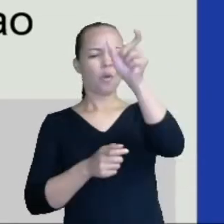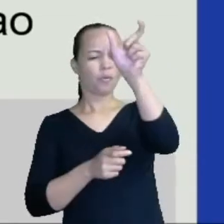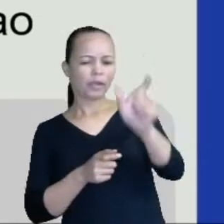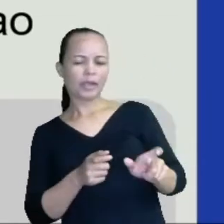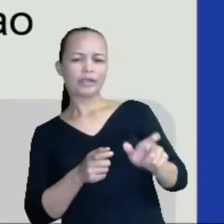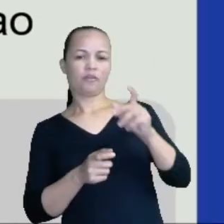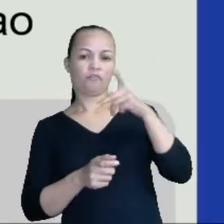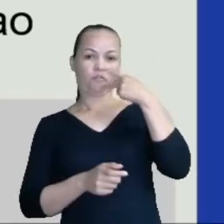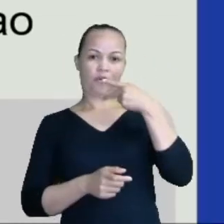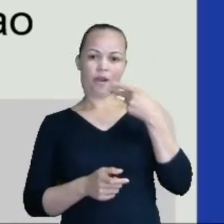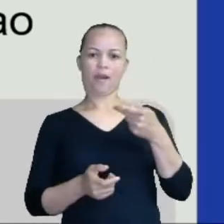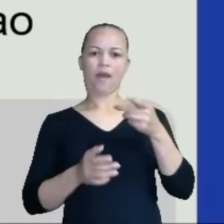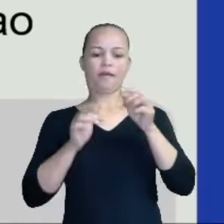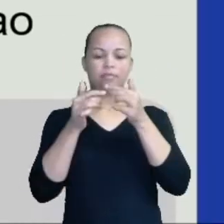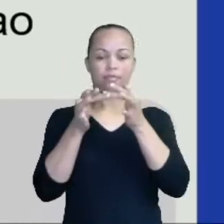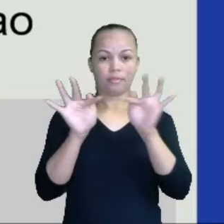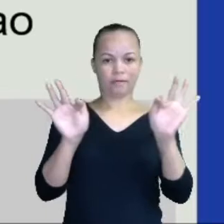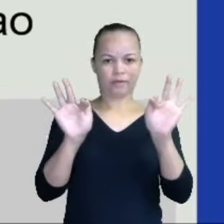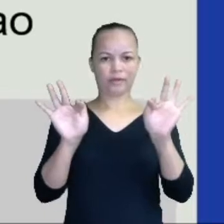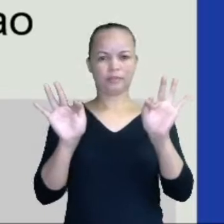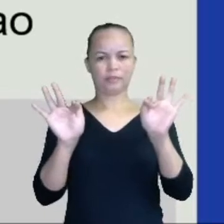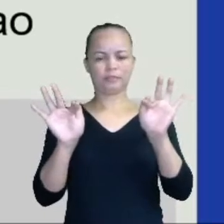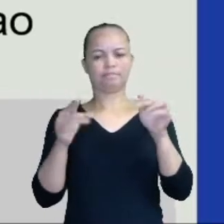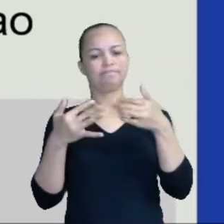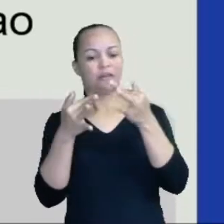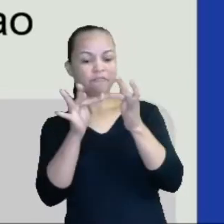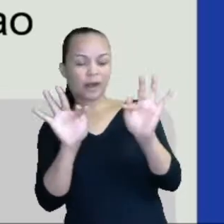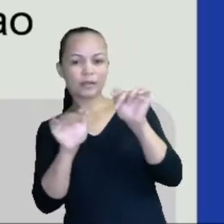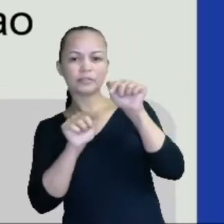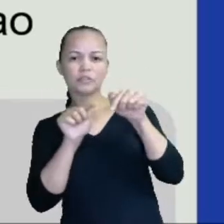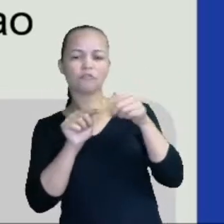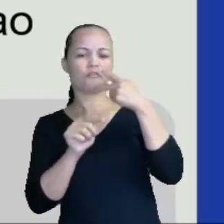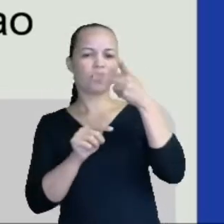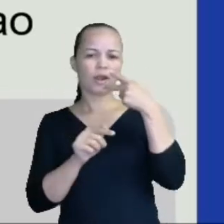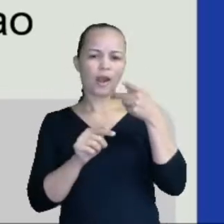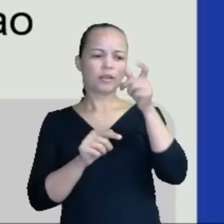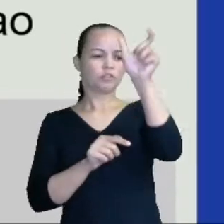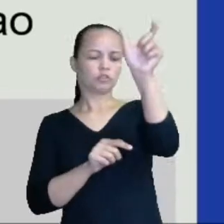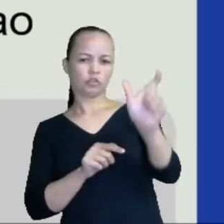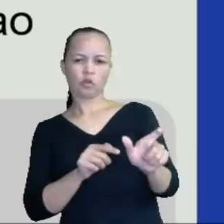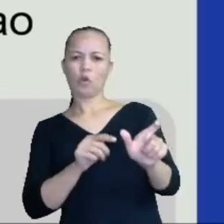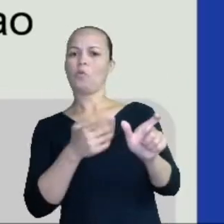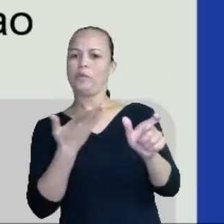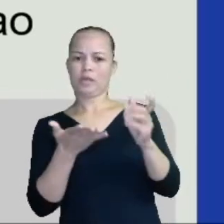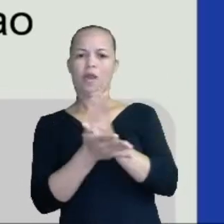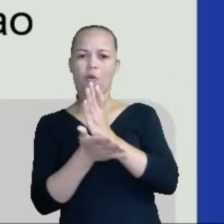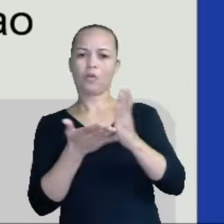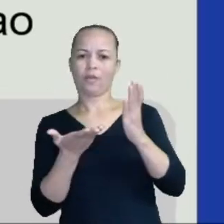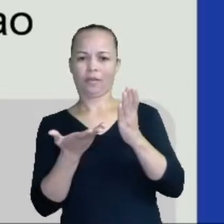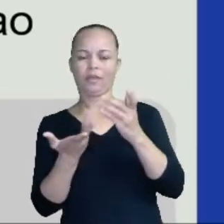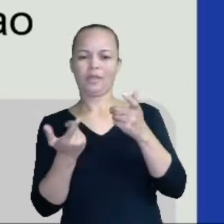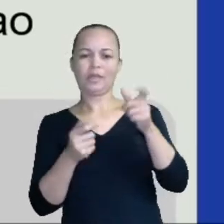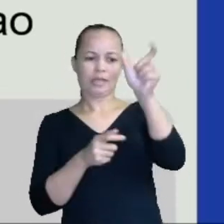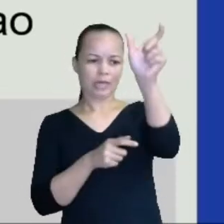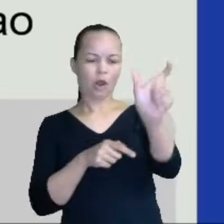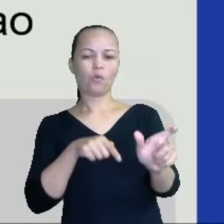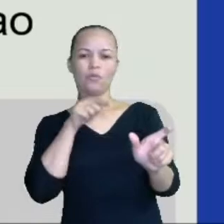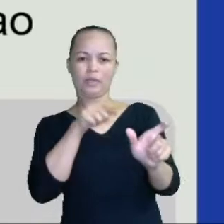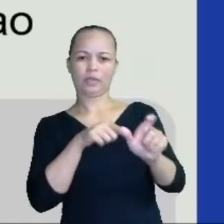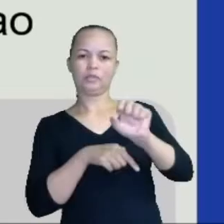Ou seja, em uma determinada frase, eu sempre vou falar algo sobre alguém e esse alguém é o